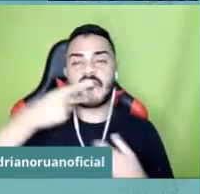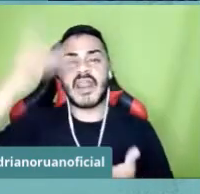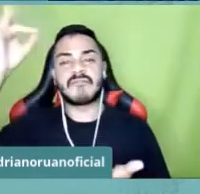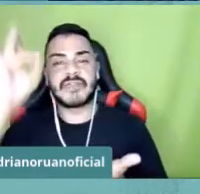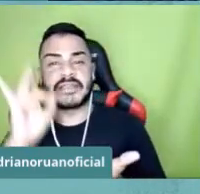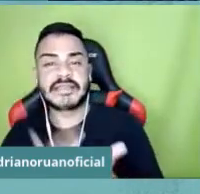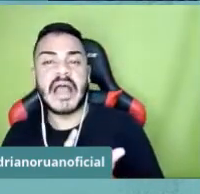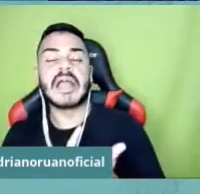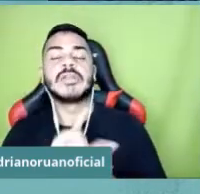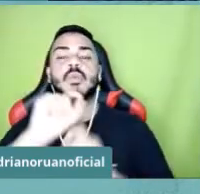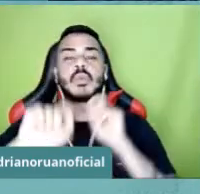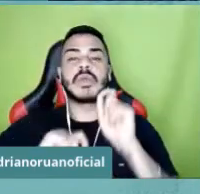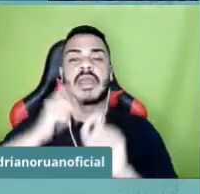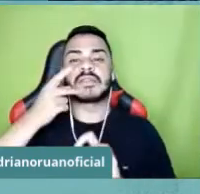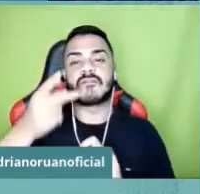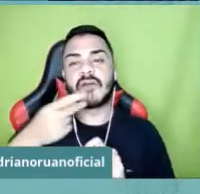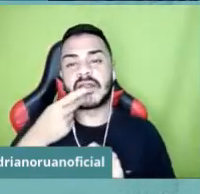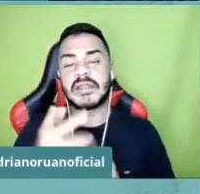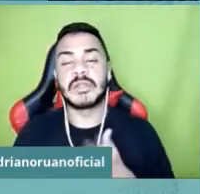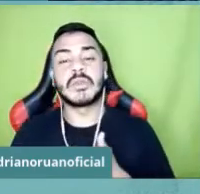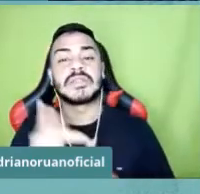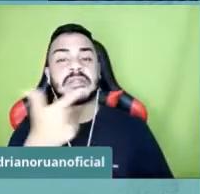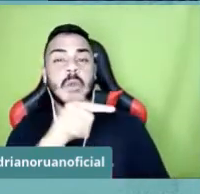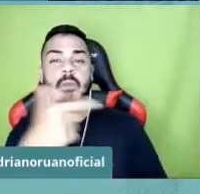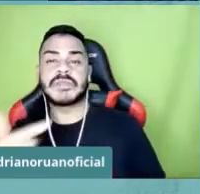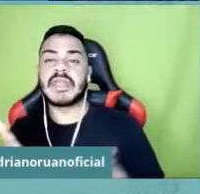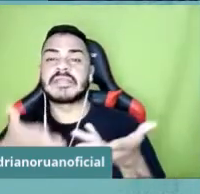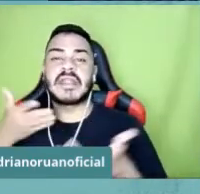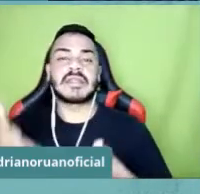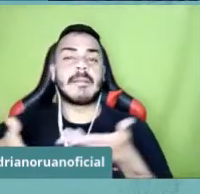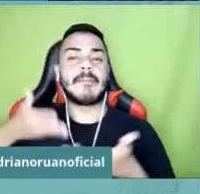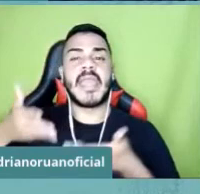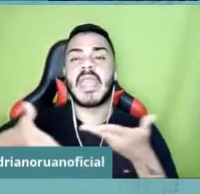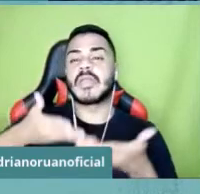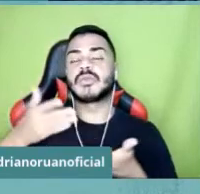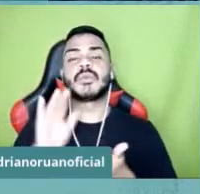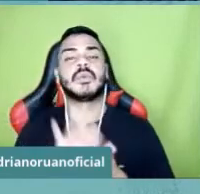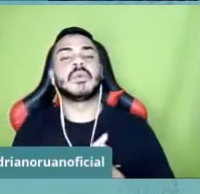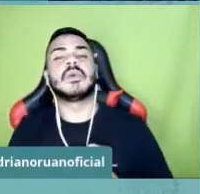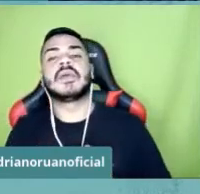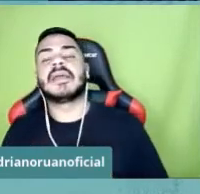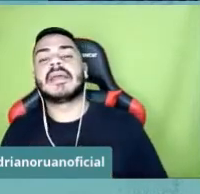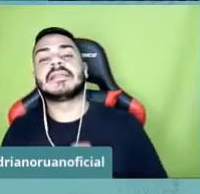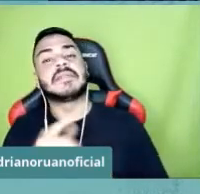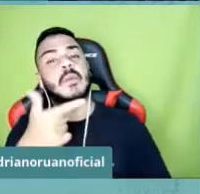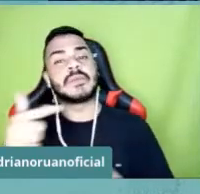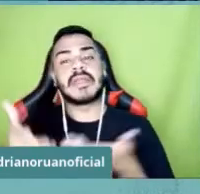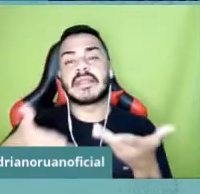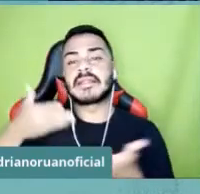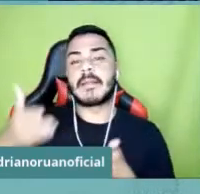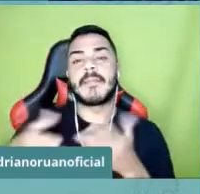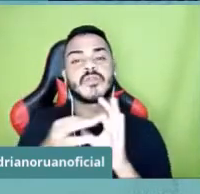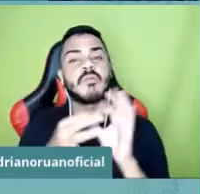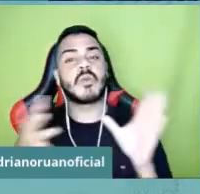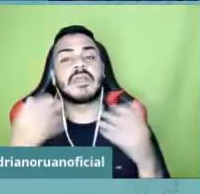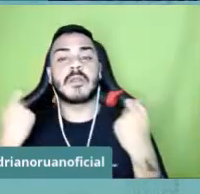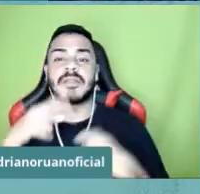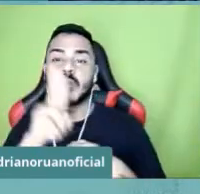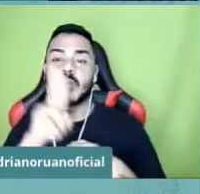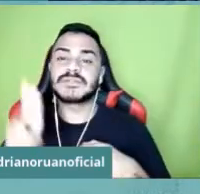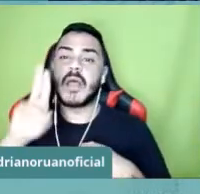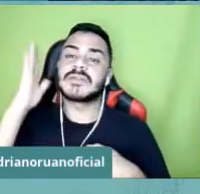gente está fazendo. Não tem tratamento disponível? Não tem tratamento disponível, então vamos usar aquilo que a gente sabe